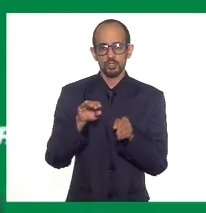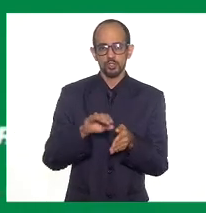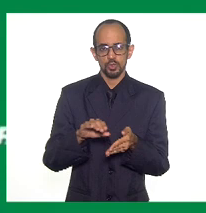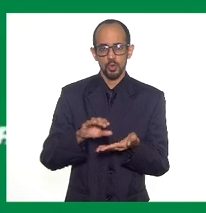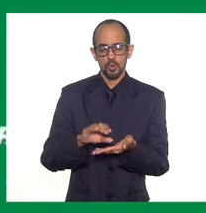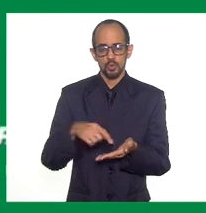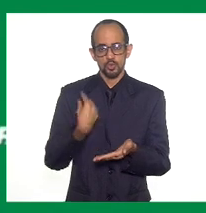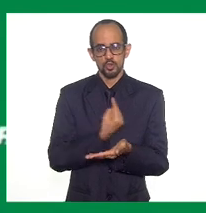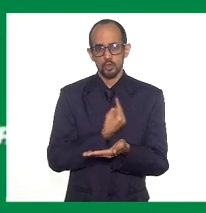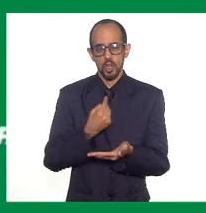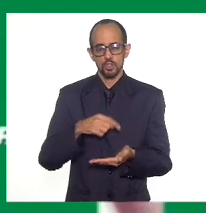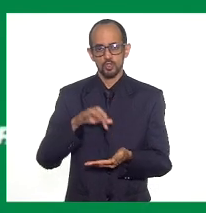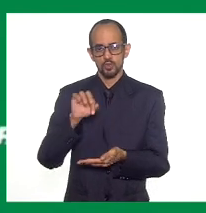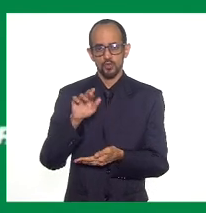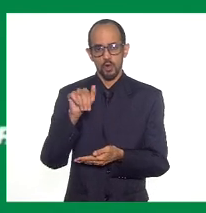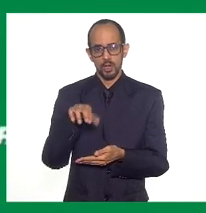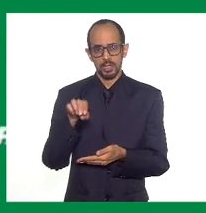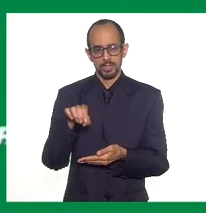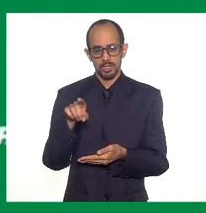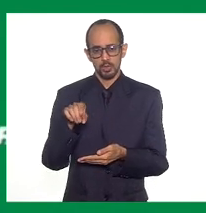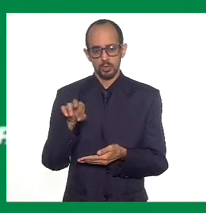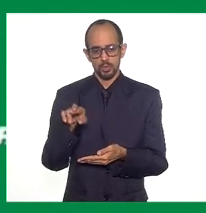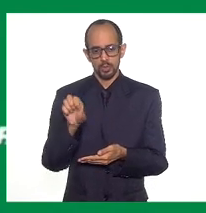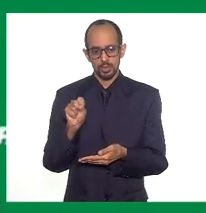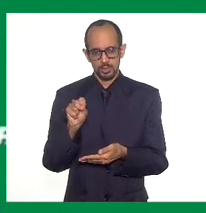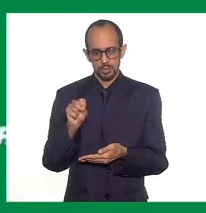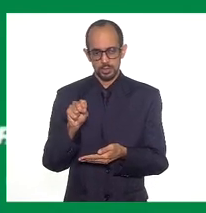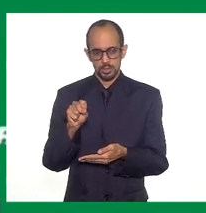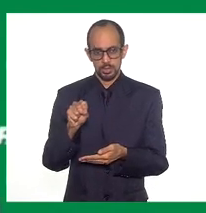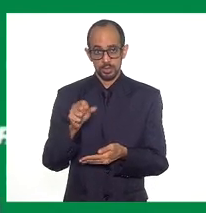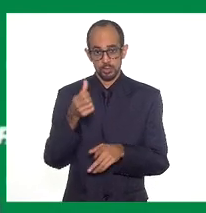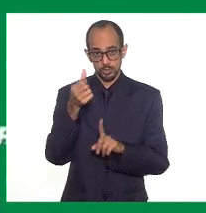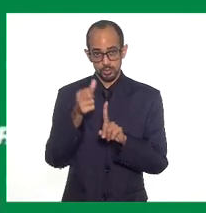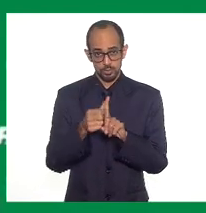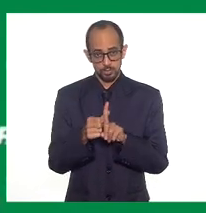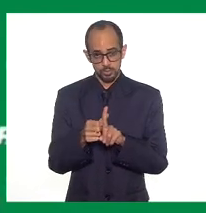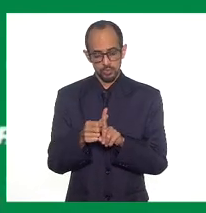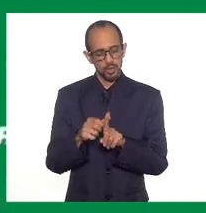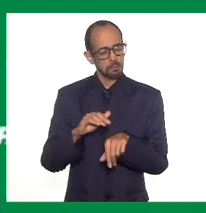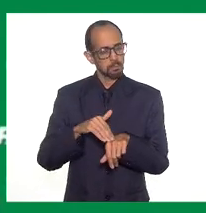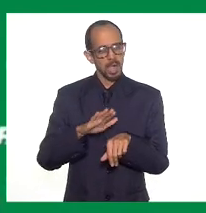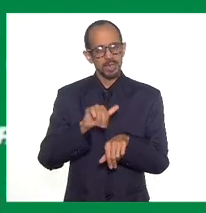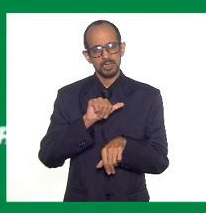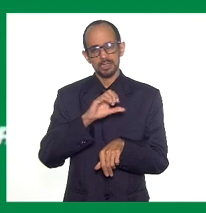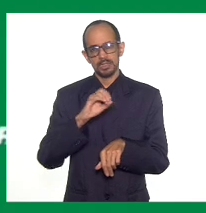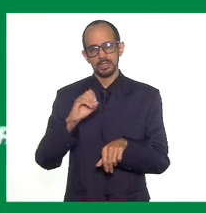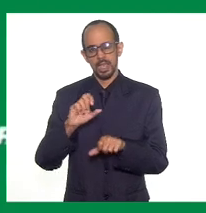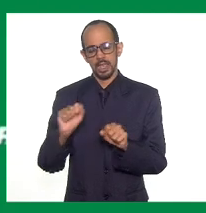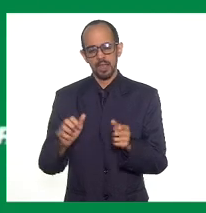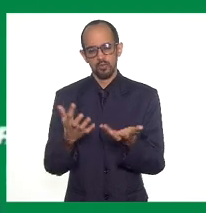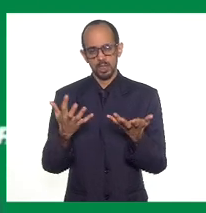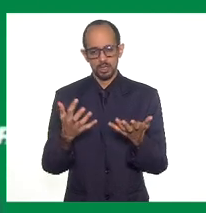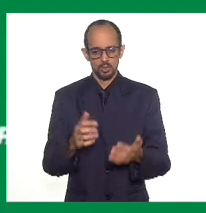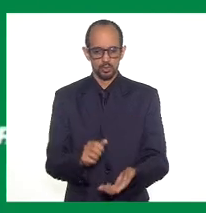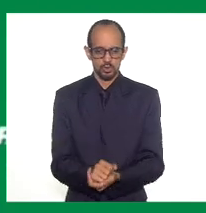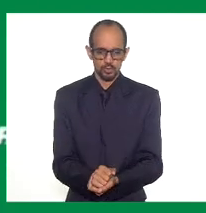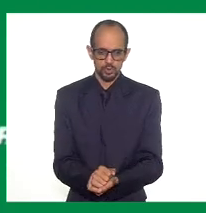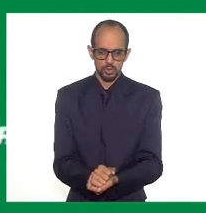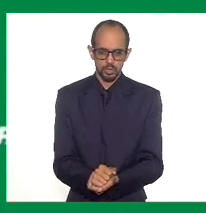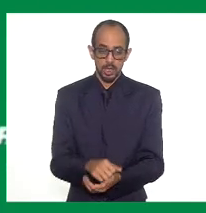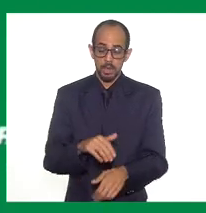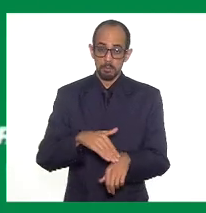Nos últimos 6 meses foram mais de 100 eventos desse tipo, além de reuniões semanais com grupos de fornecedores. E mais